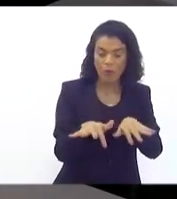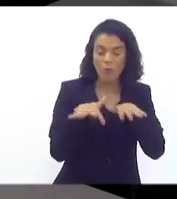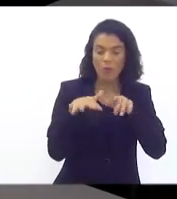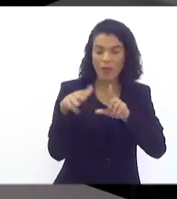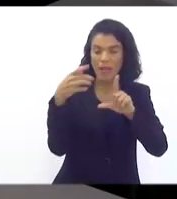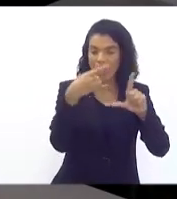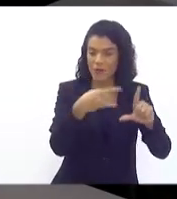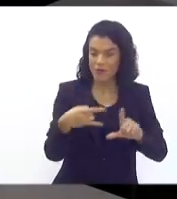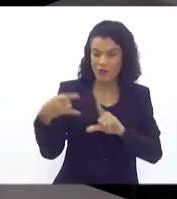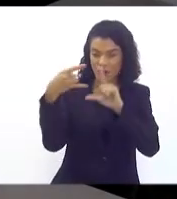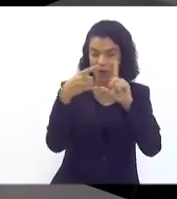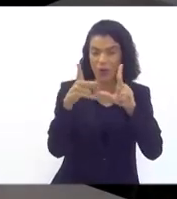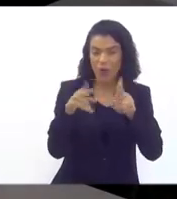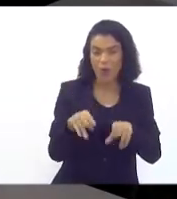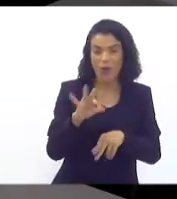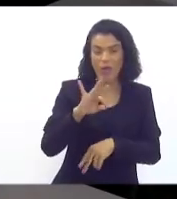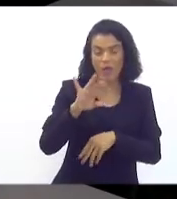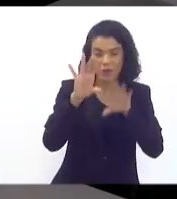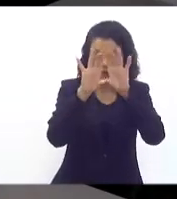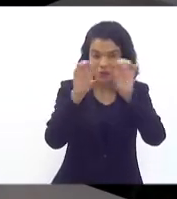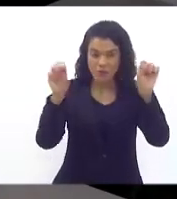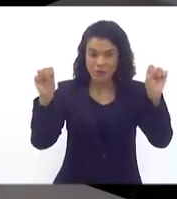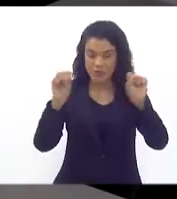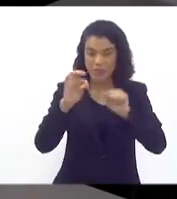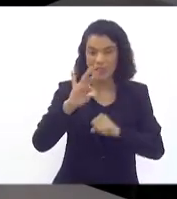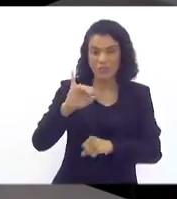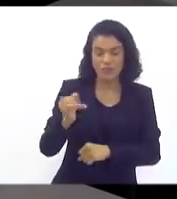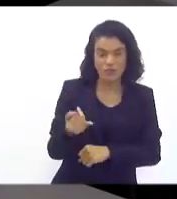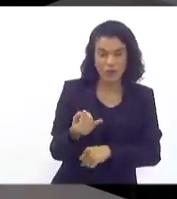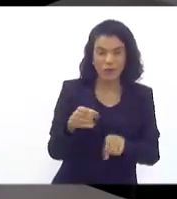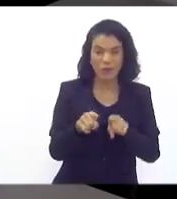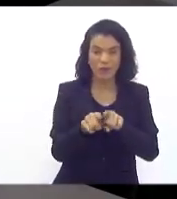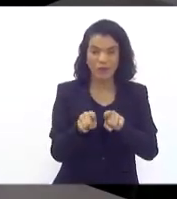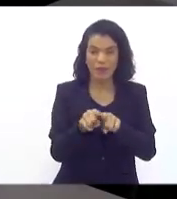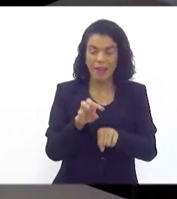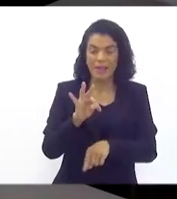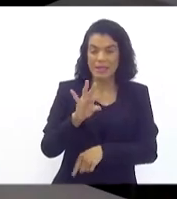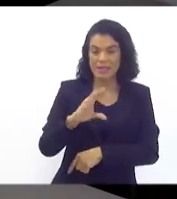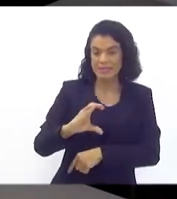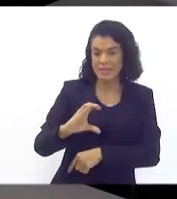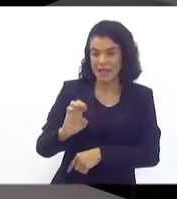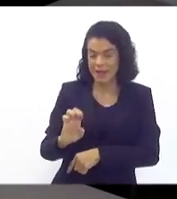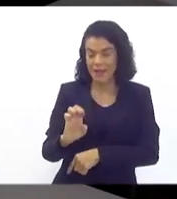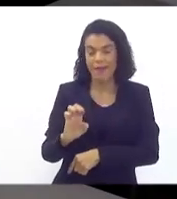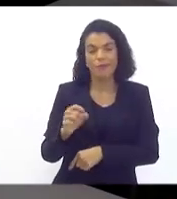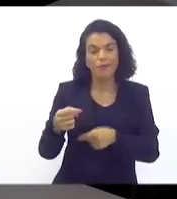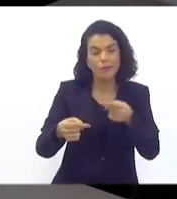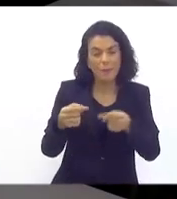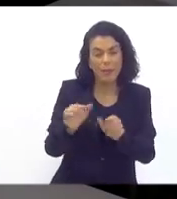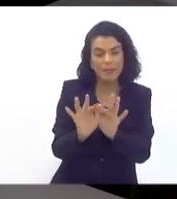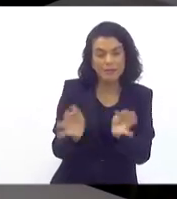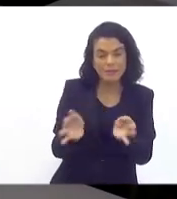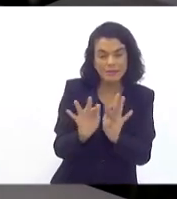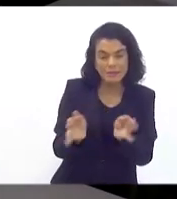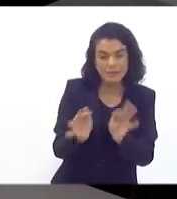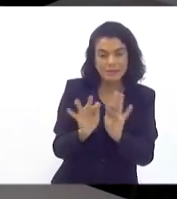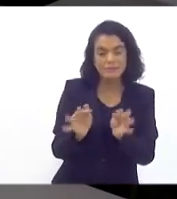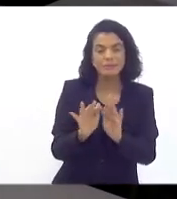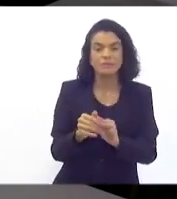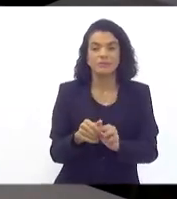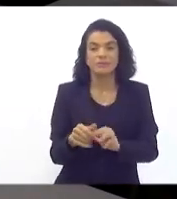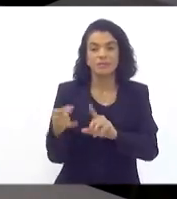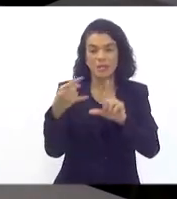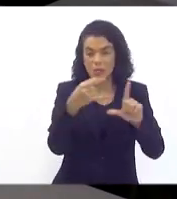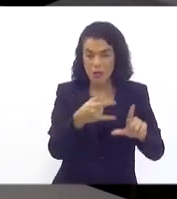como é no TJ Como já tem no TCE quer dizer Nas questões menores que são debates mas simples seja lançado